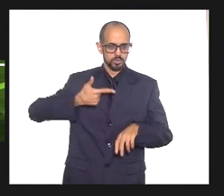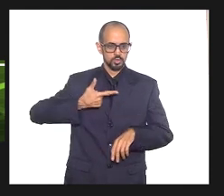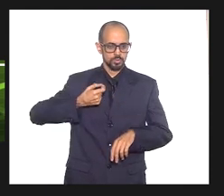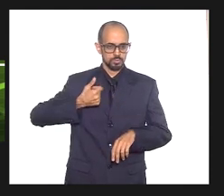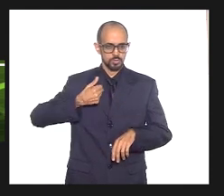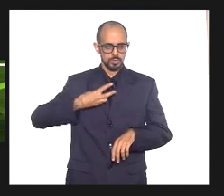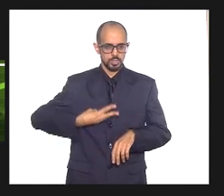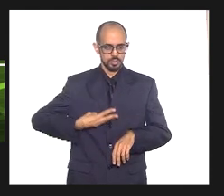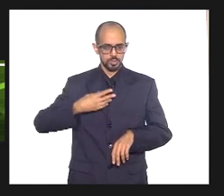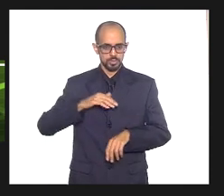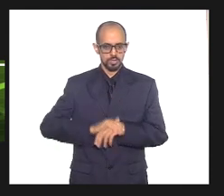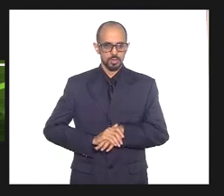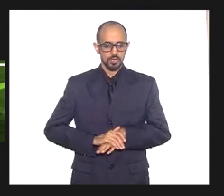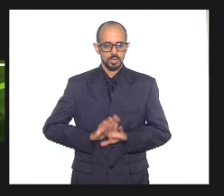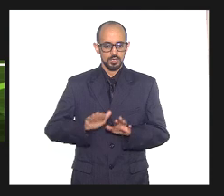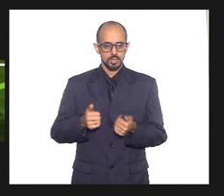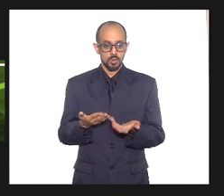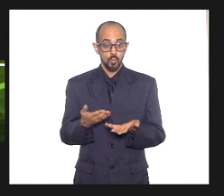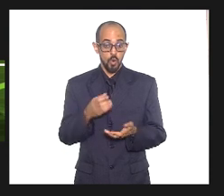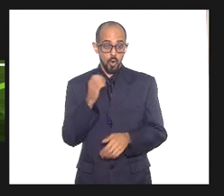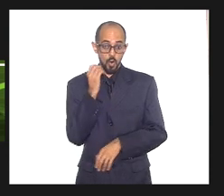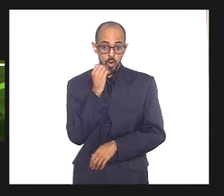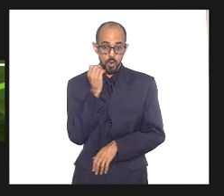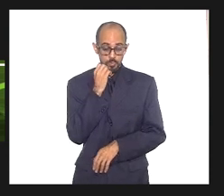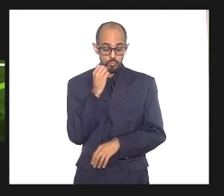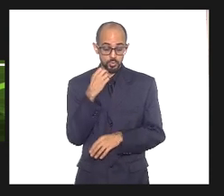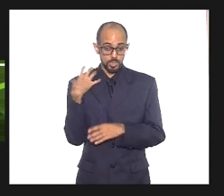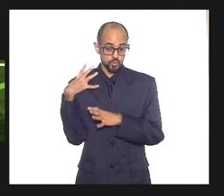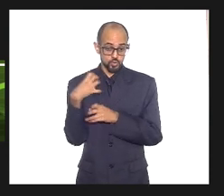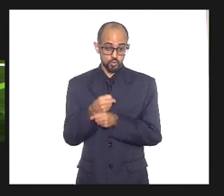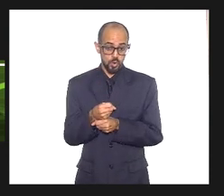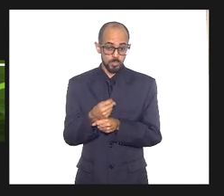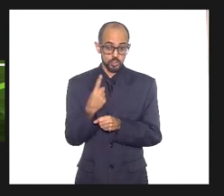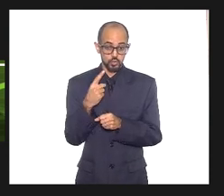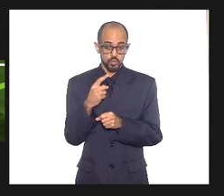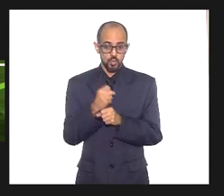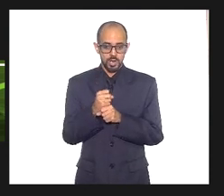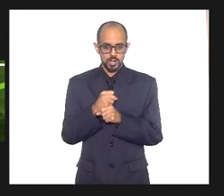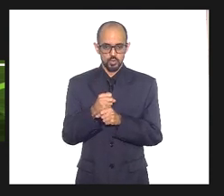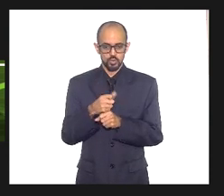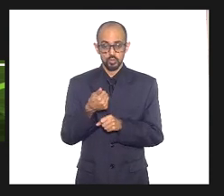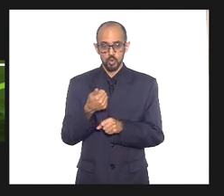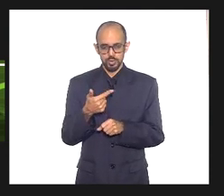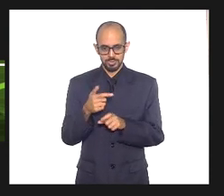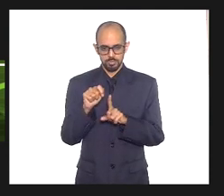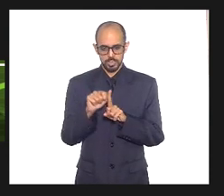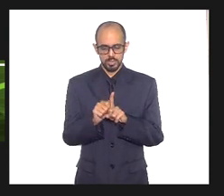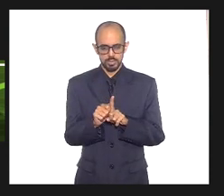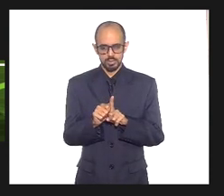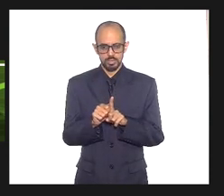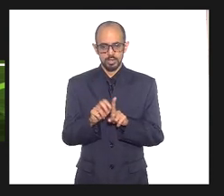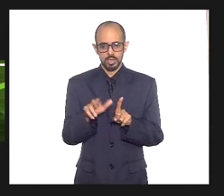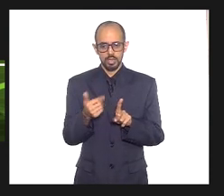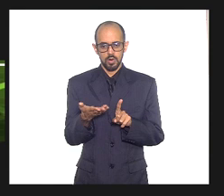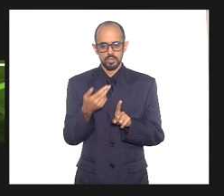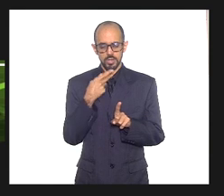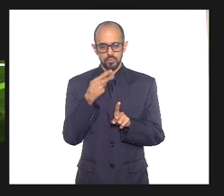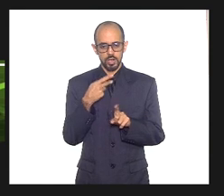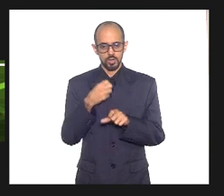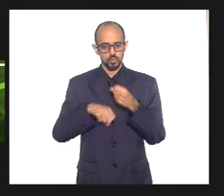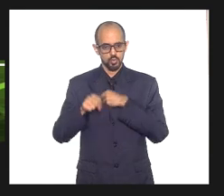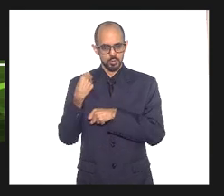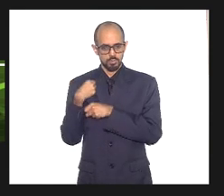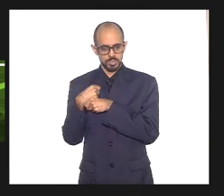2013. E aqui, obviamente, que como é acumulado dos 12 meses, estamos falando em relação ao último ano, mas